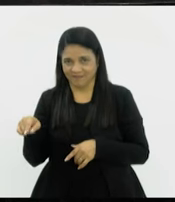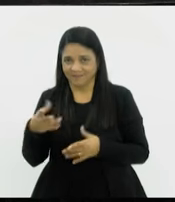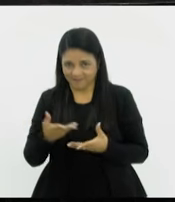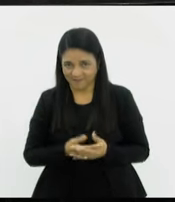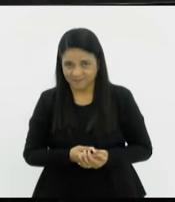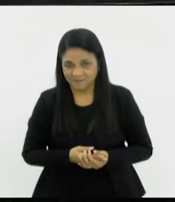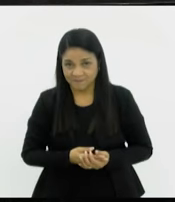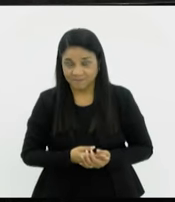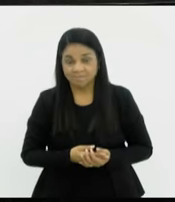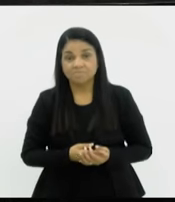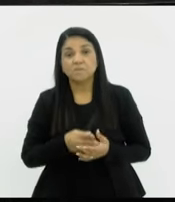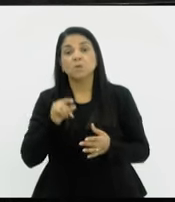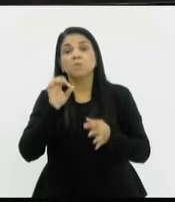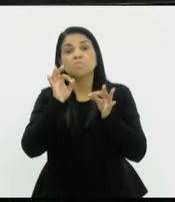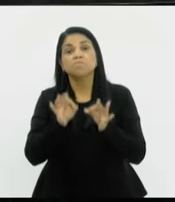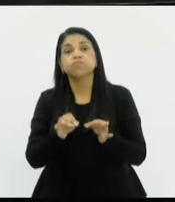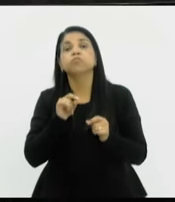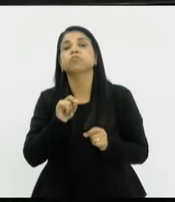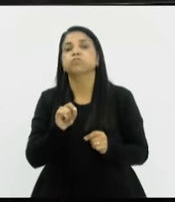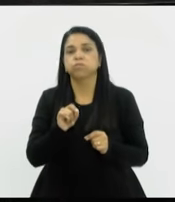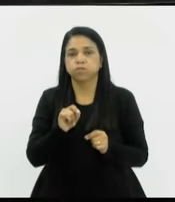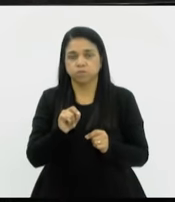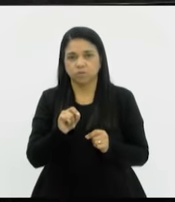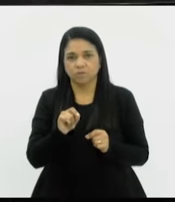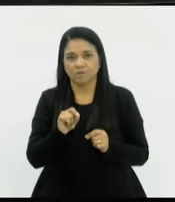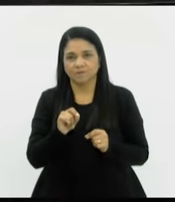exatamente para combater uma